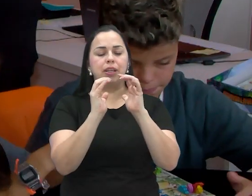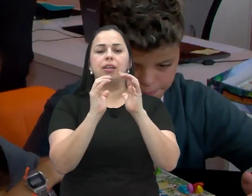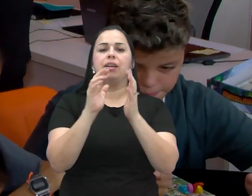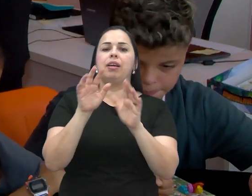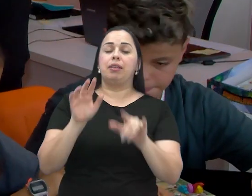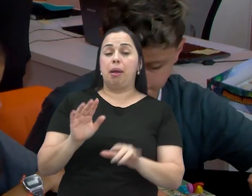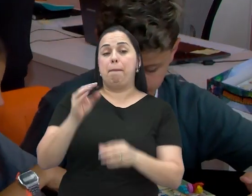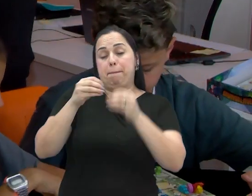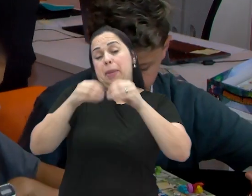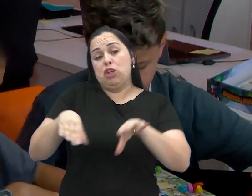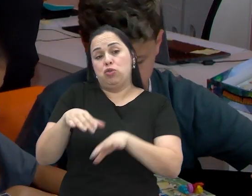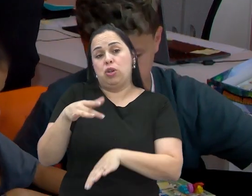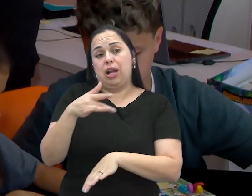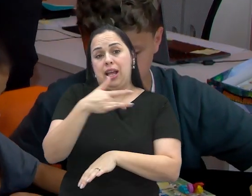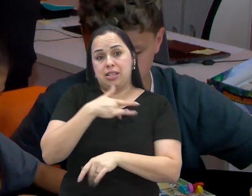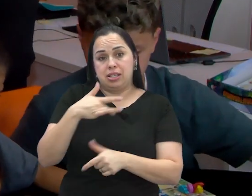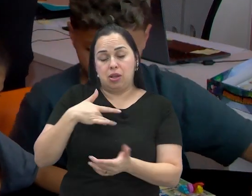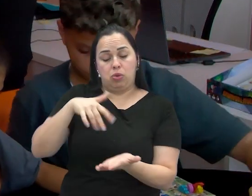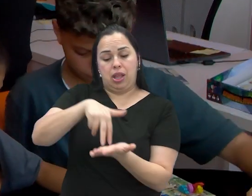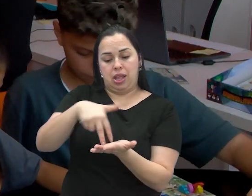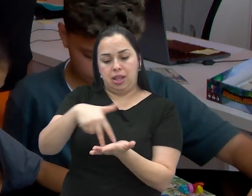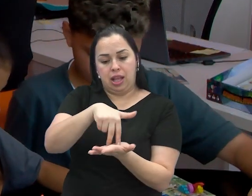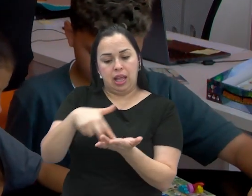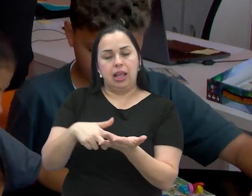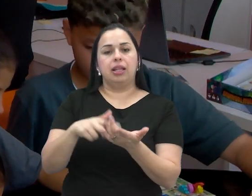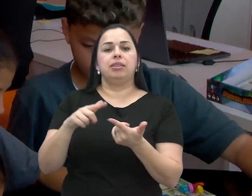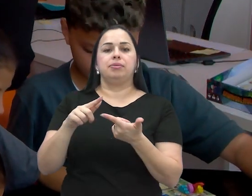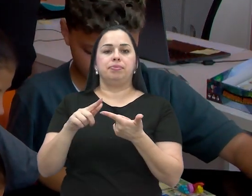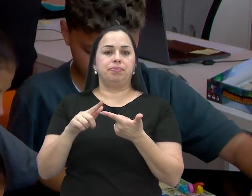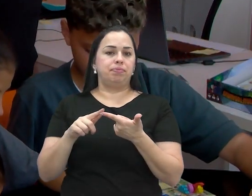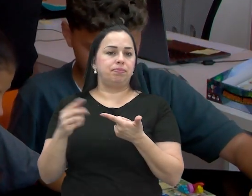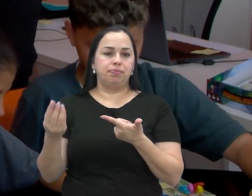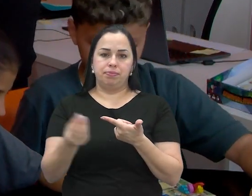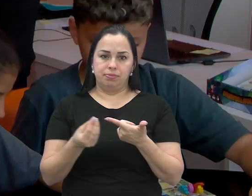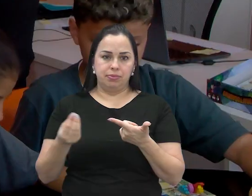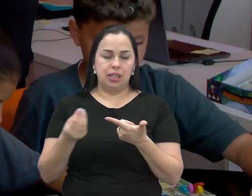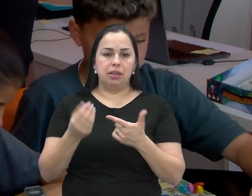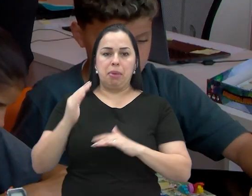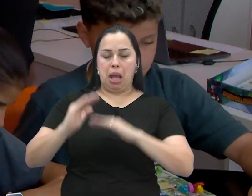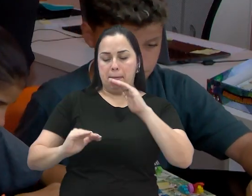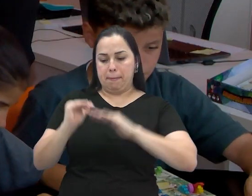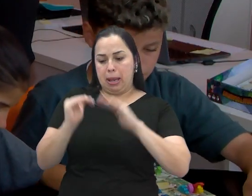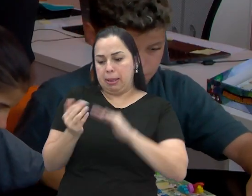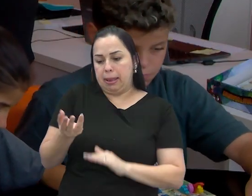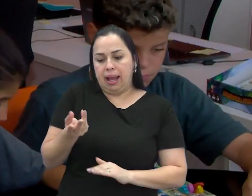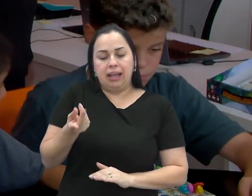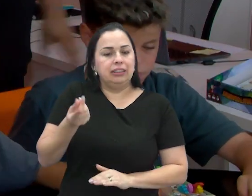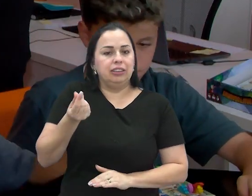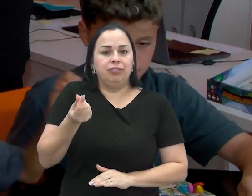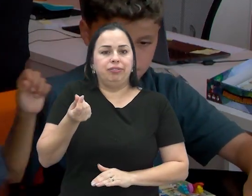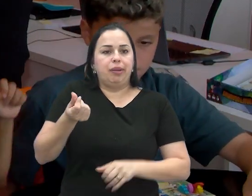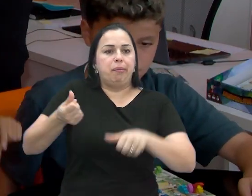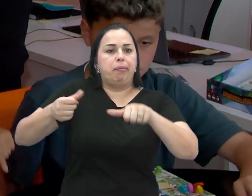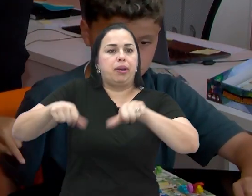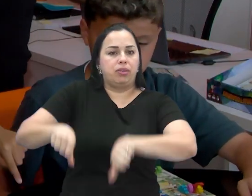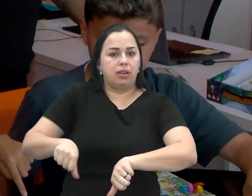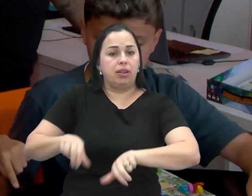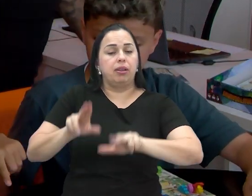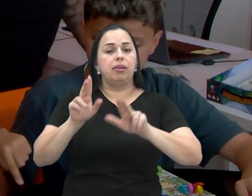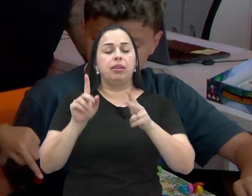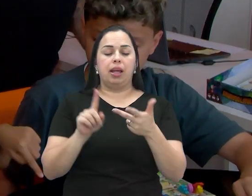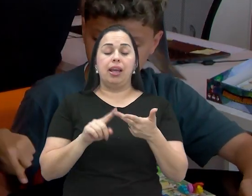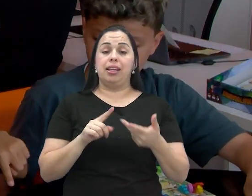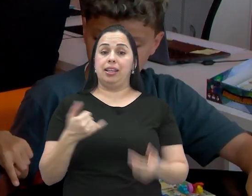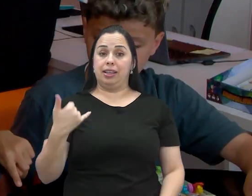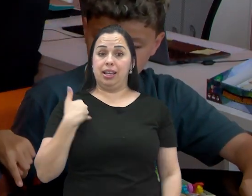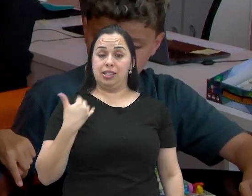motor, o que afeta o equilíbrio e a coordenação motora, que são habilidades que nós trabalhamos com eles aqui na